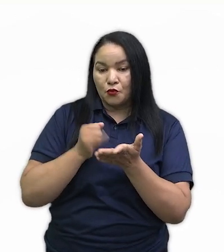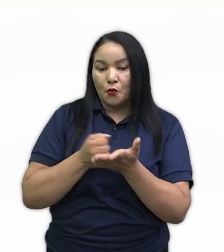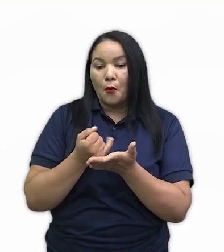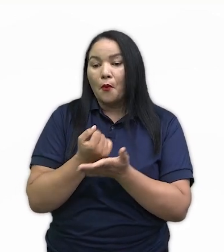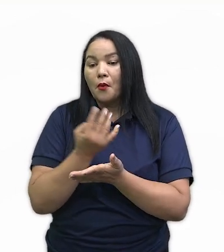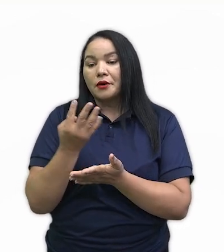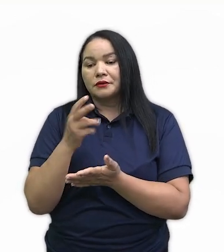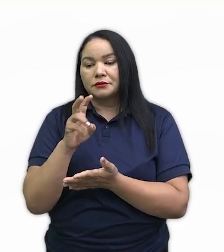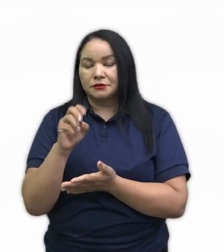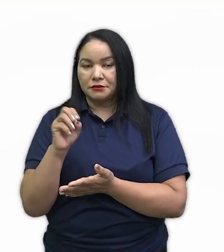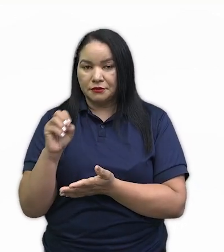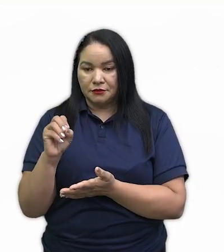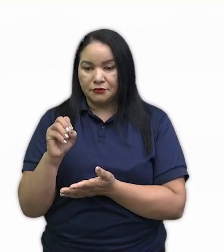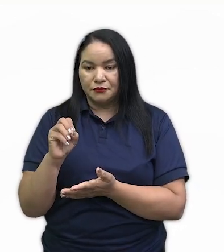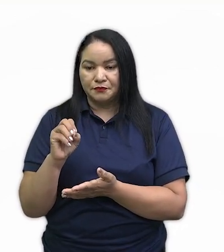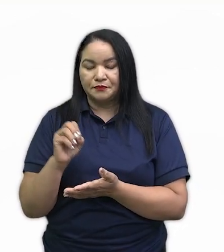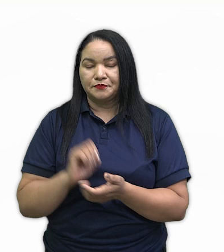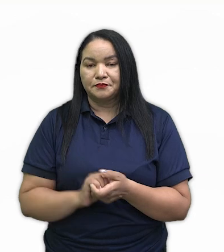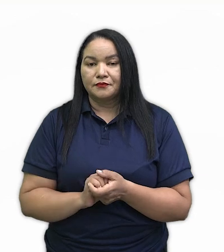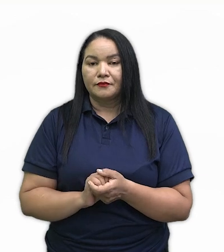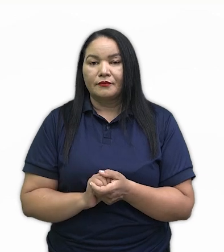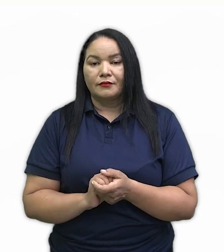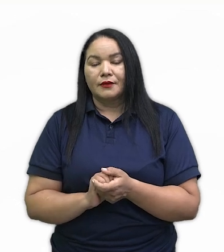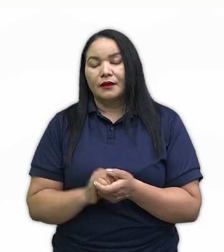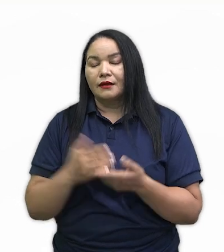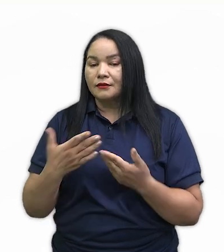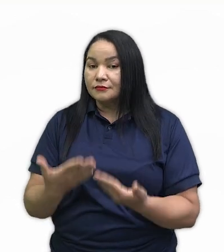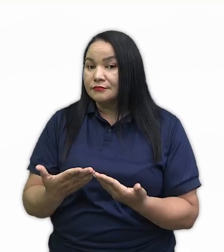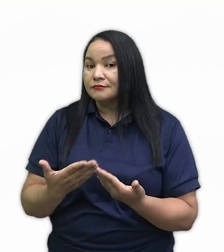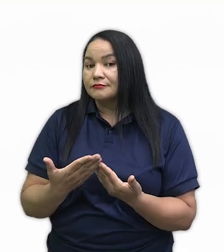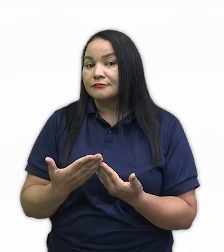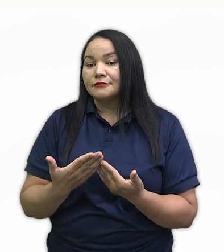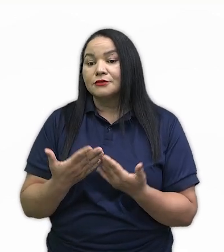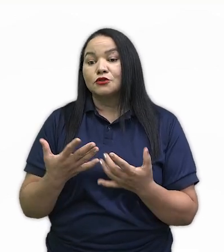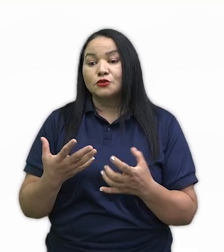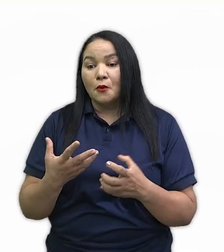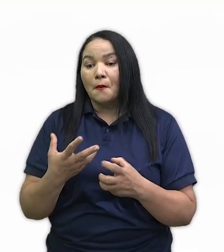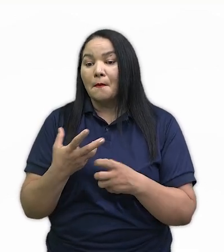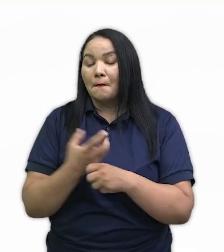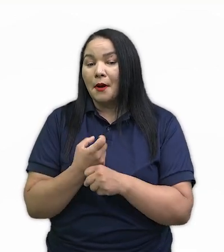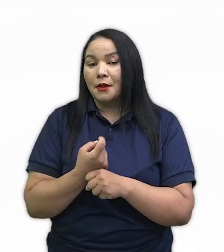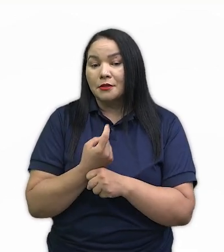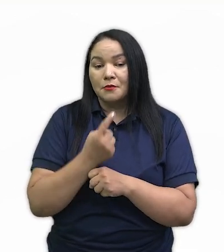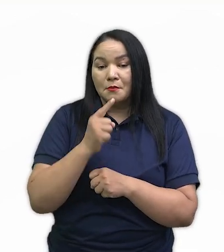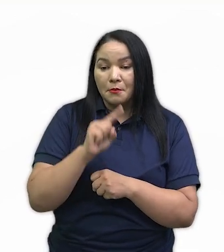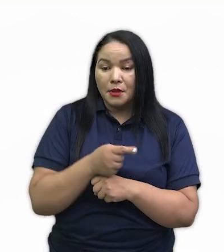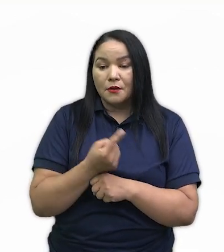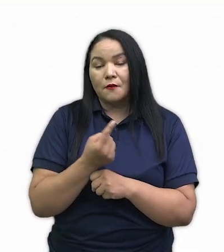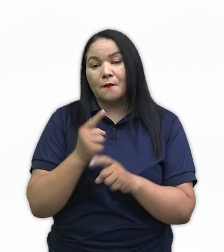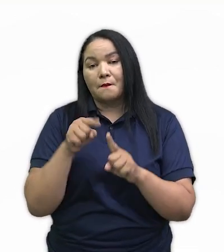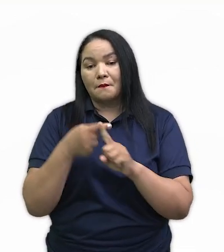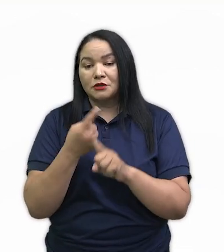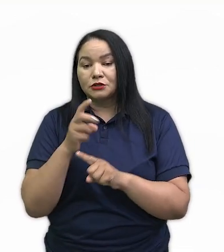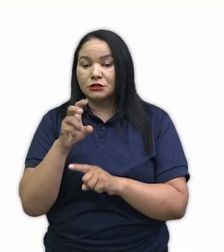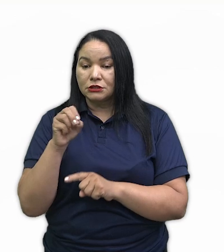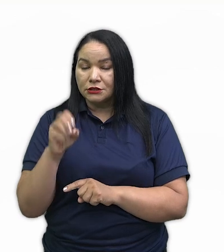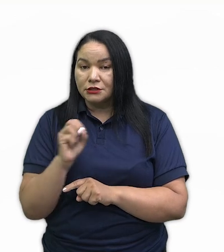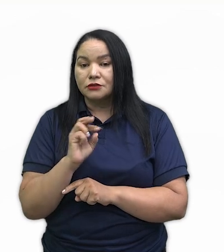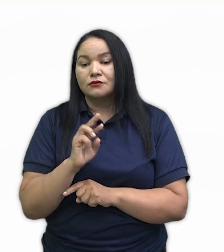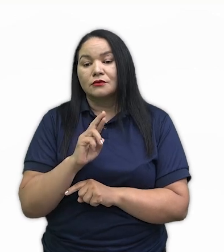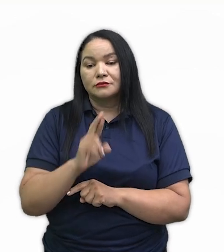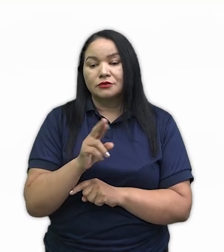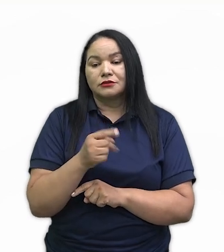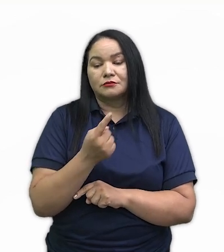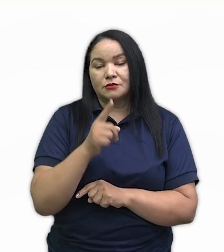embaixo, que foi igual a 500. Logicamente que, somando 1.000 mais 500, o resultado é igual